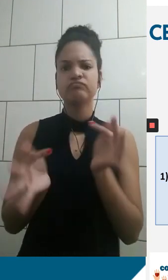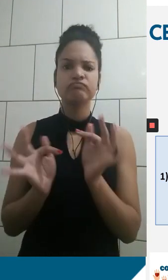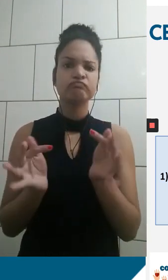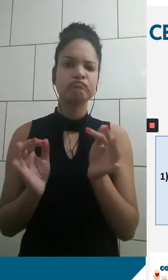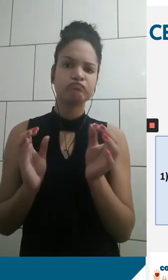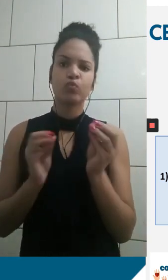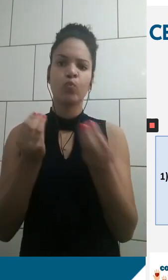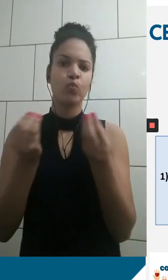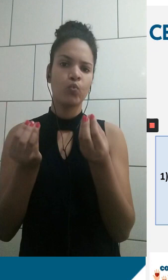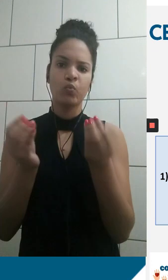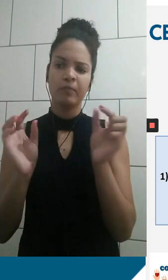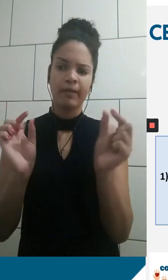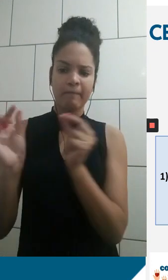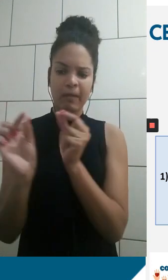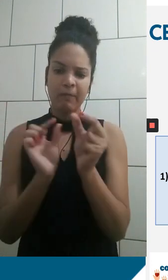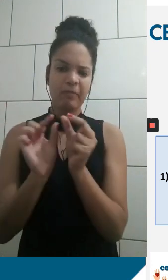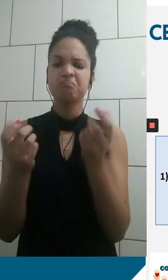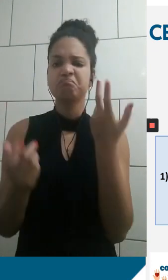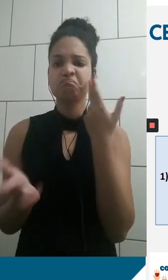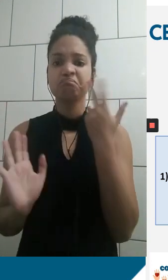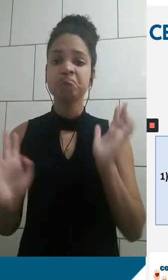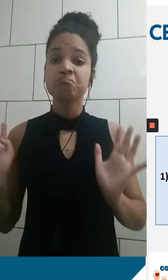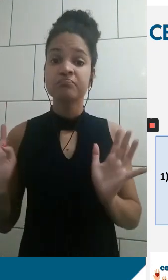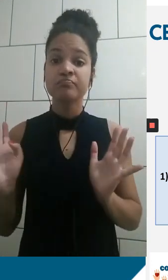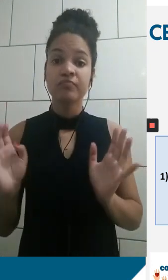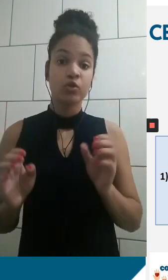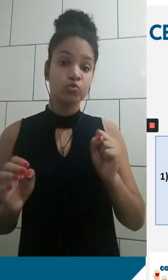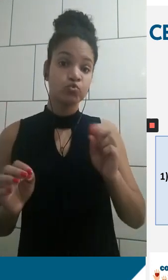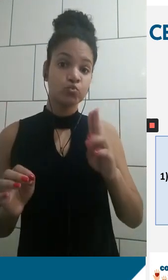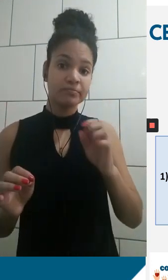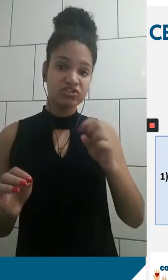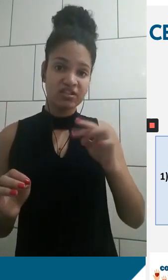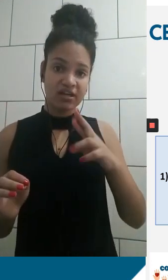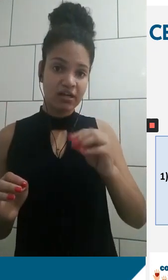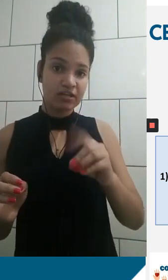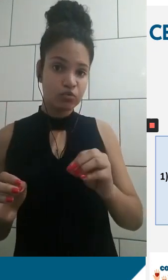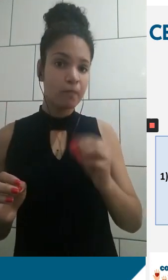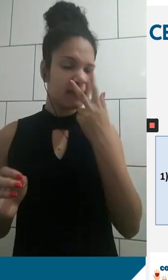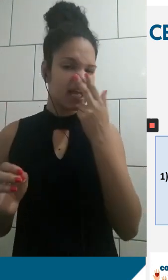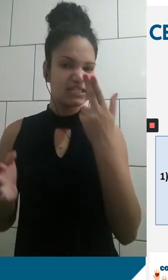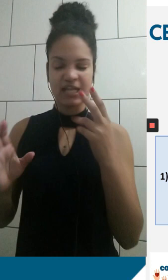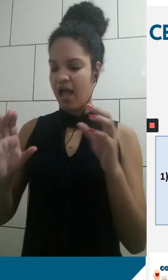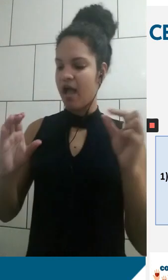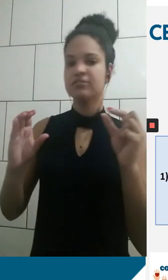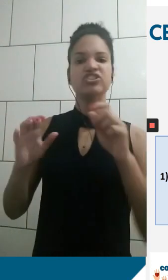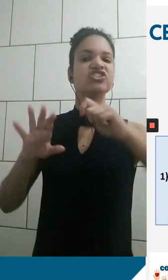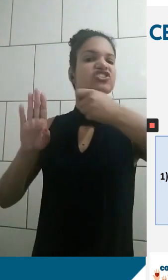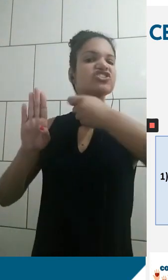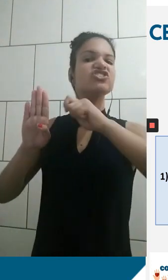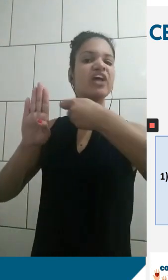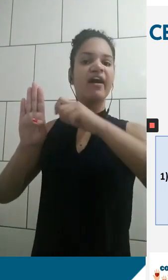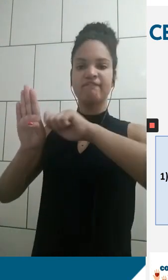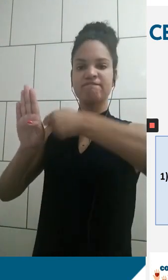enzima, em que os substratos seriam como se fosse uma chave. Aquele modelo, existia um modelo que ainda é muito usado nas discussões de